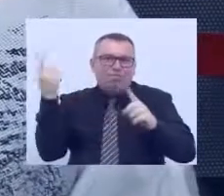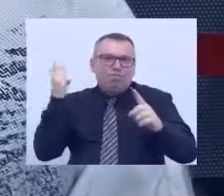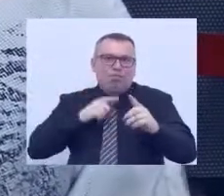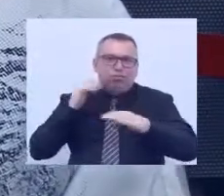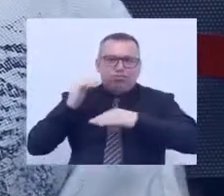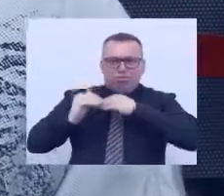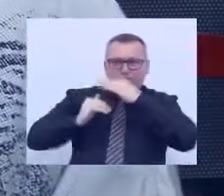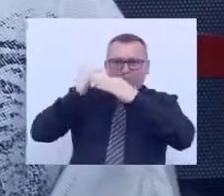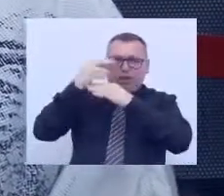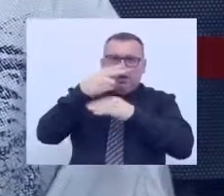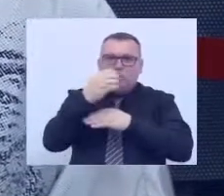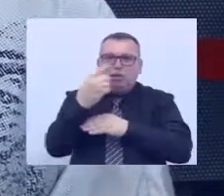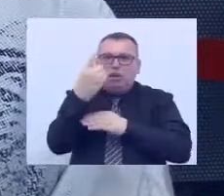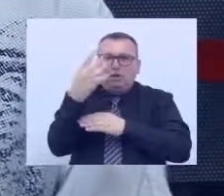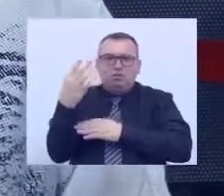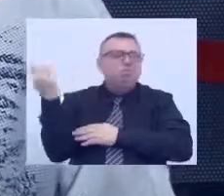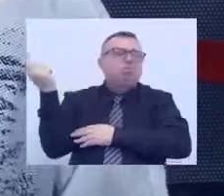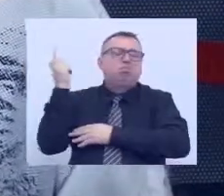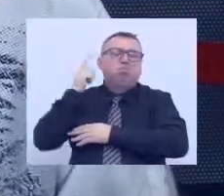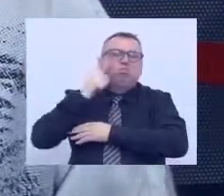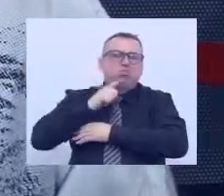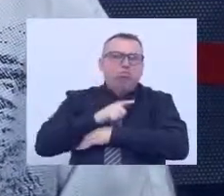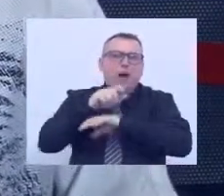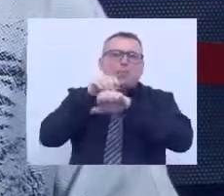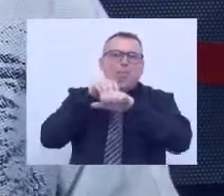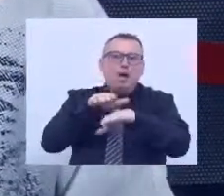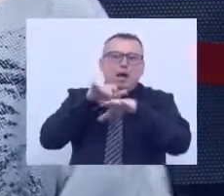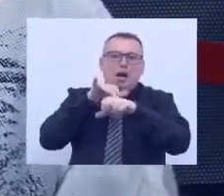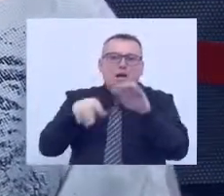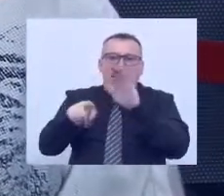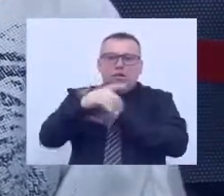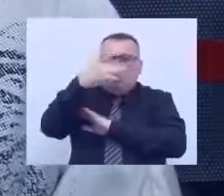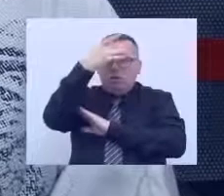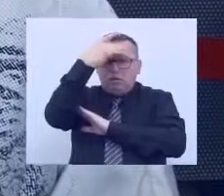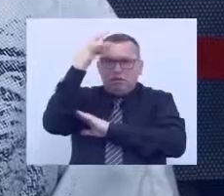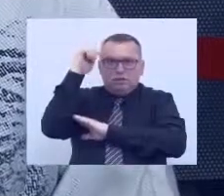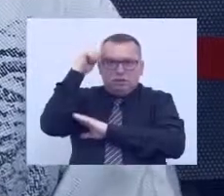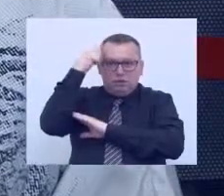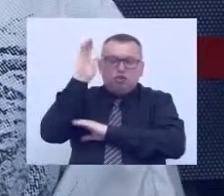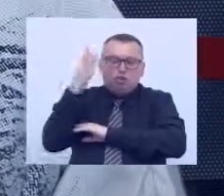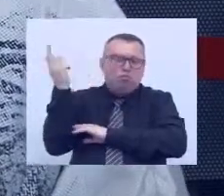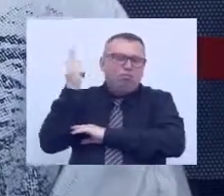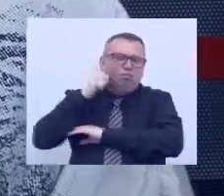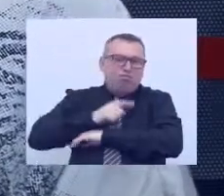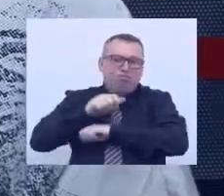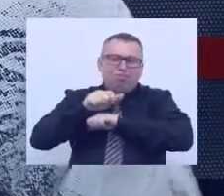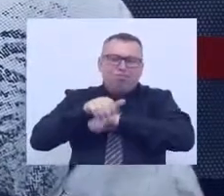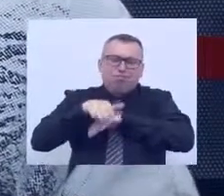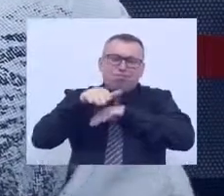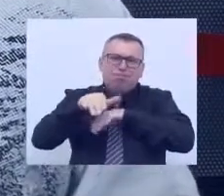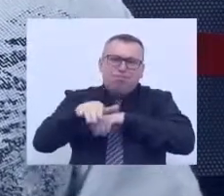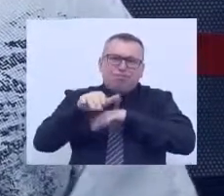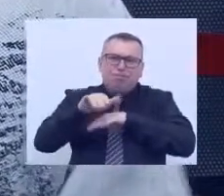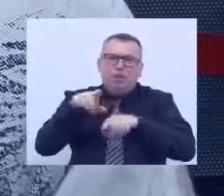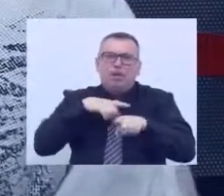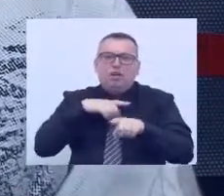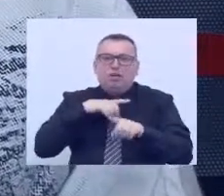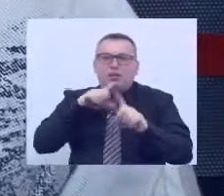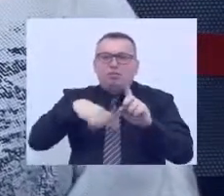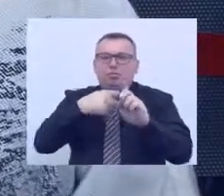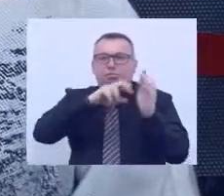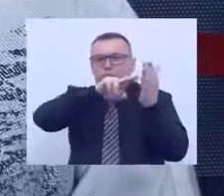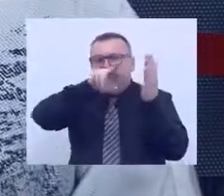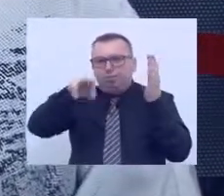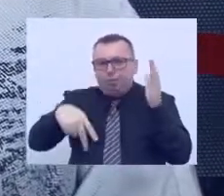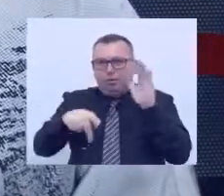muito esse ano. A Marcha da Consciência Negra foi provavelmente a maior que nós já fizemos na cidade. Tivemos os mais diversos